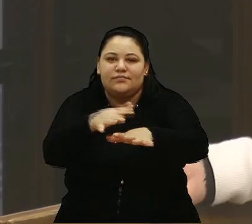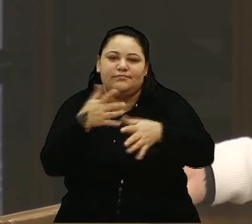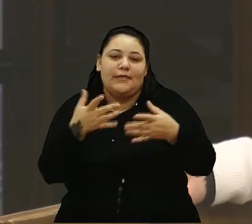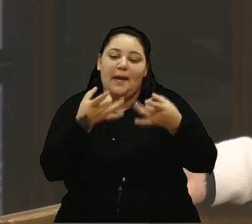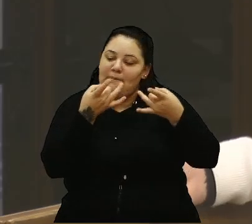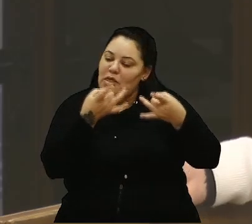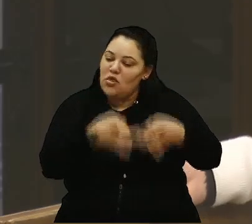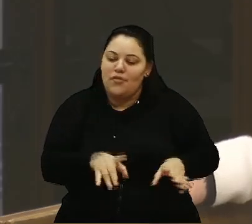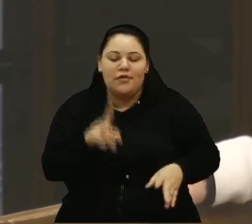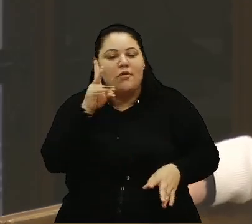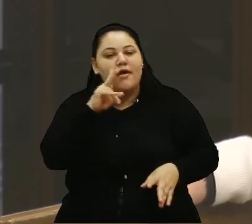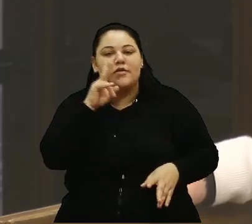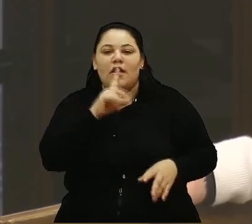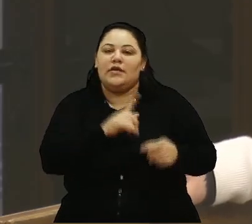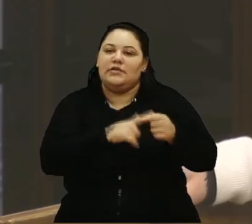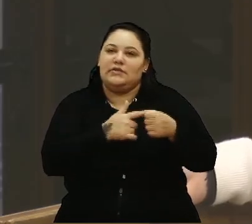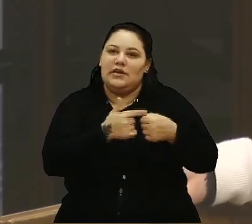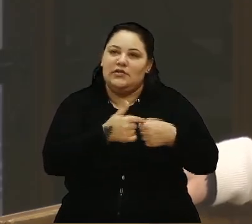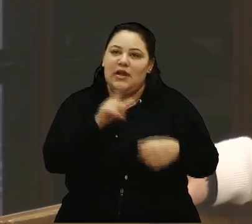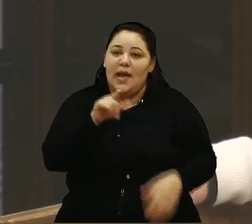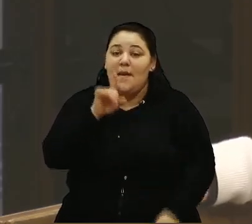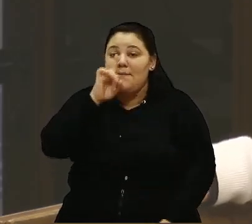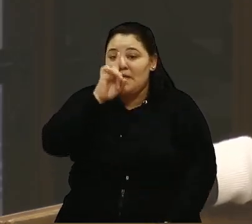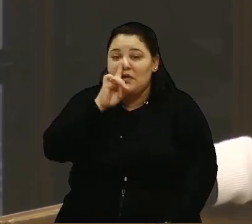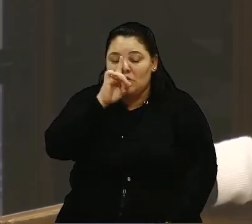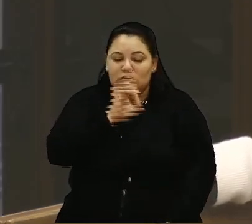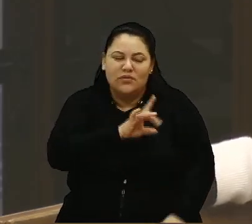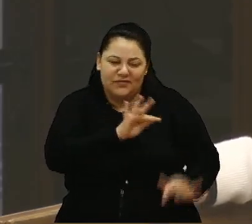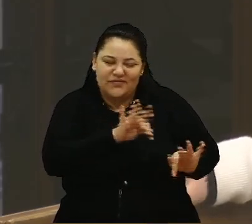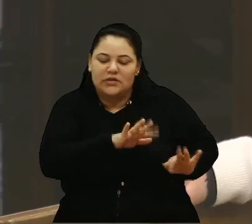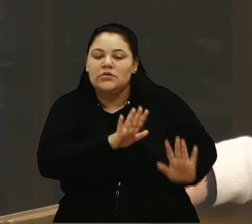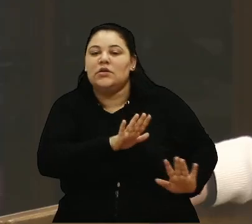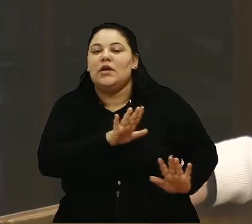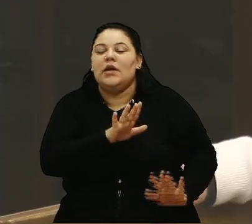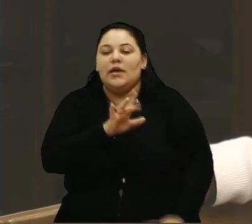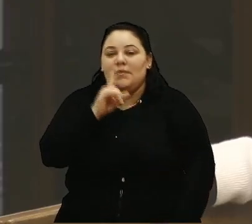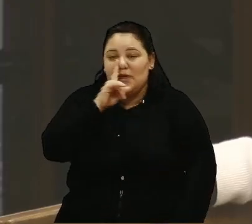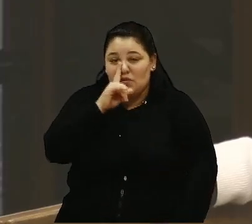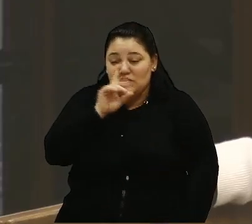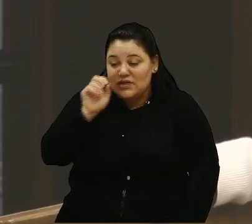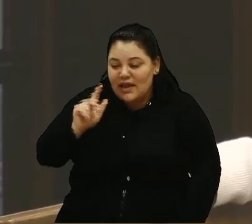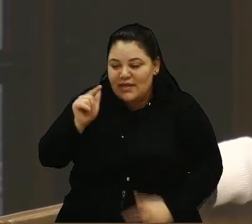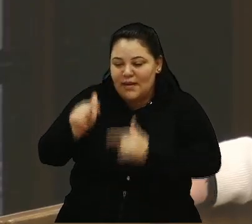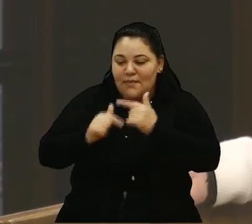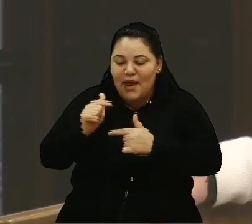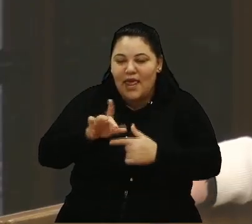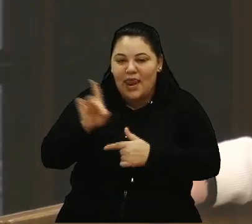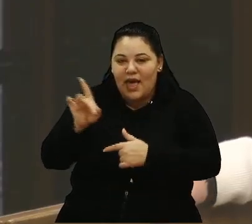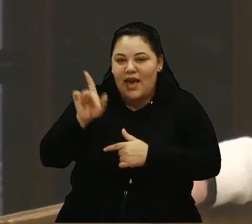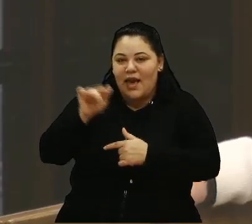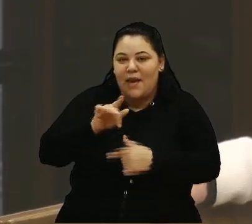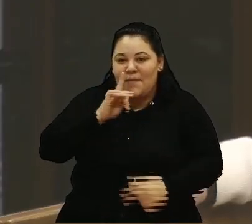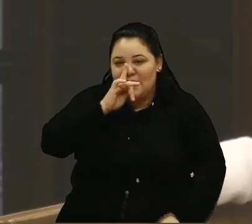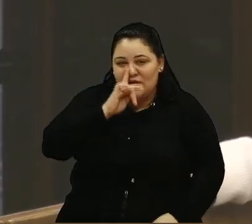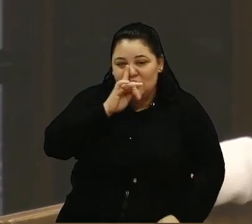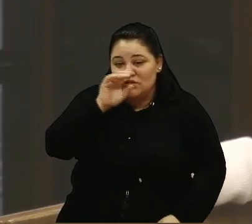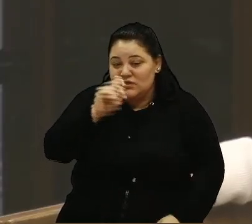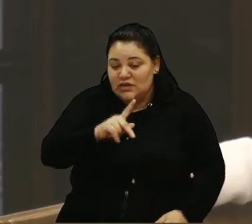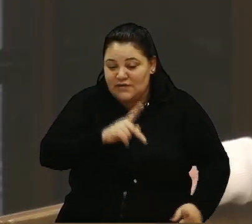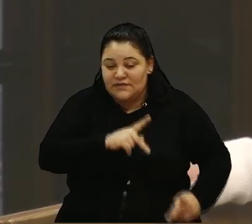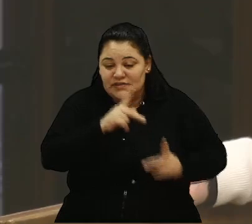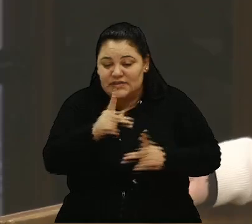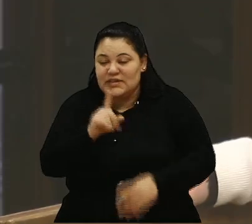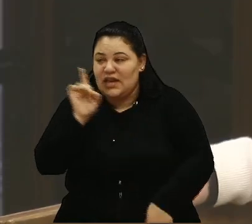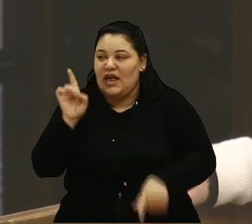nossa cidade. É perigoso para concluir, é perigoso para quem trabalha lá, é perigoso para quem visita lá,